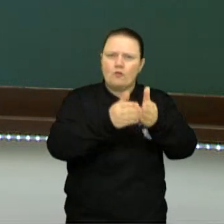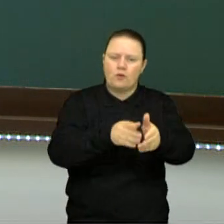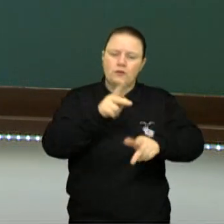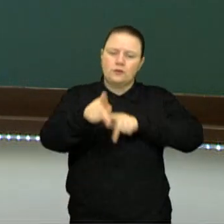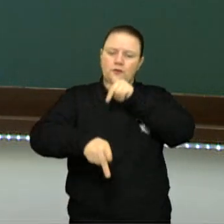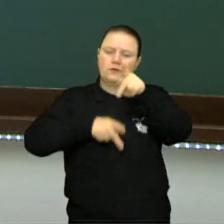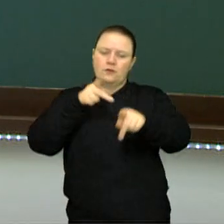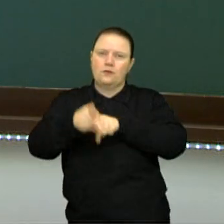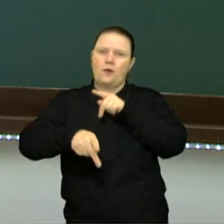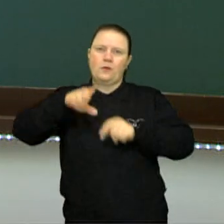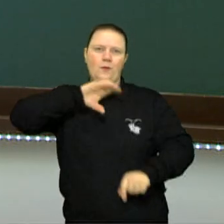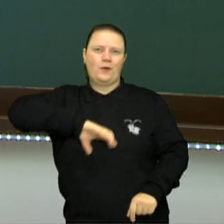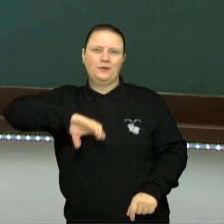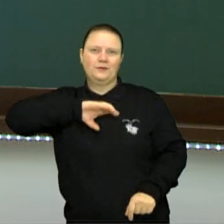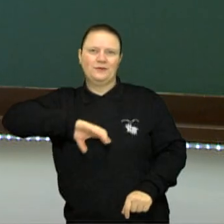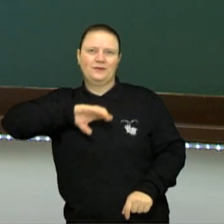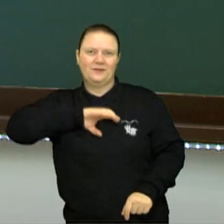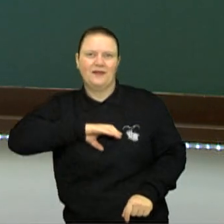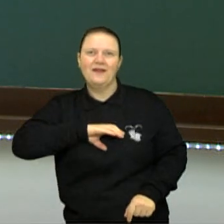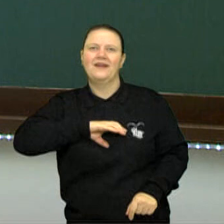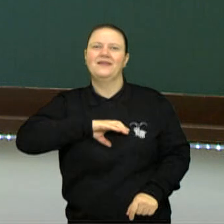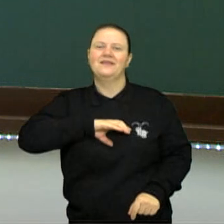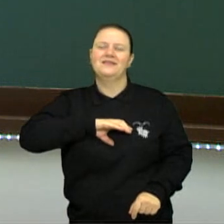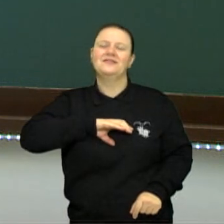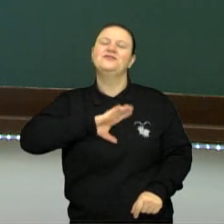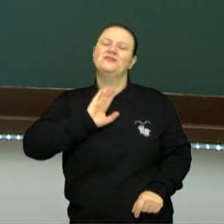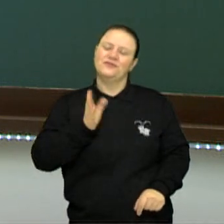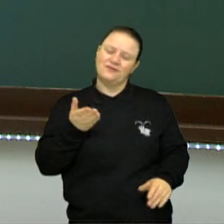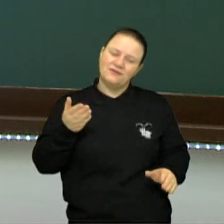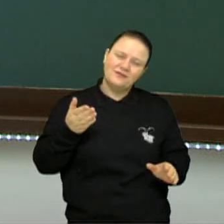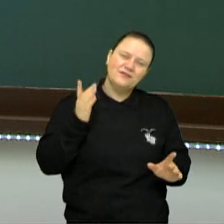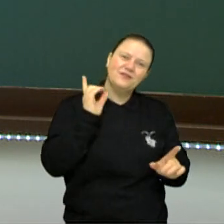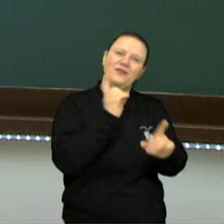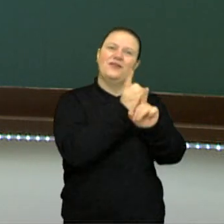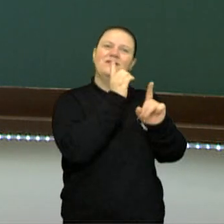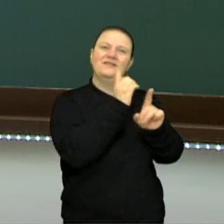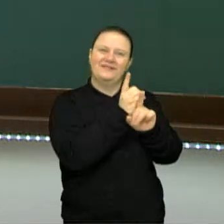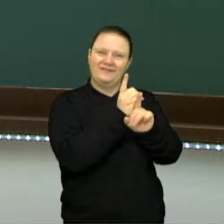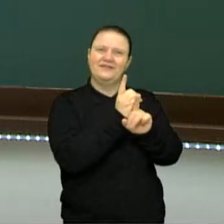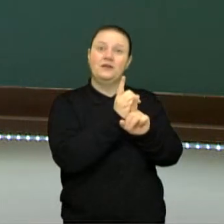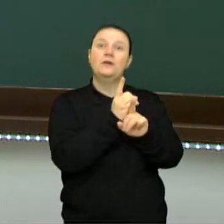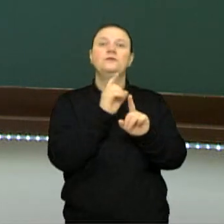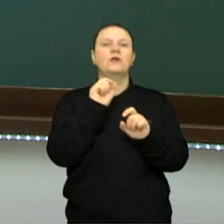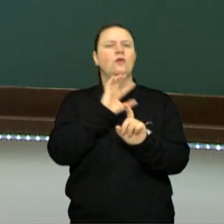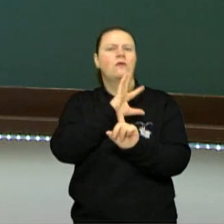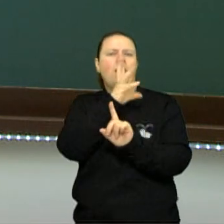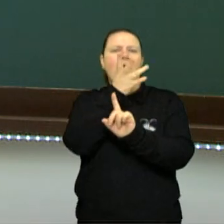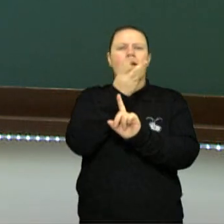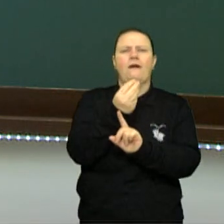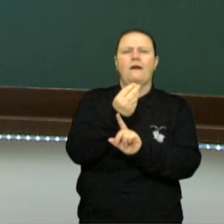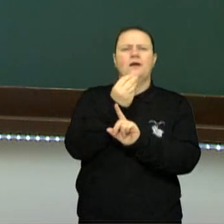povos indígenas. Então, nesse vídeo nós falamos sobre a arte, né, pré-cabraliana, a